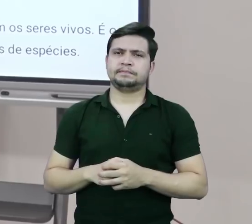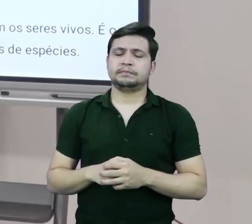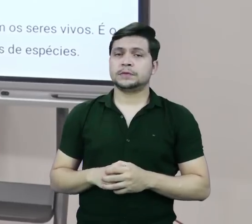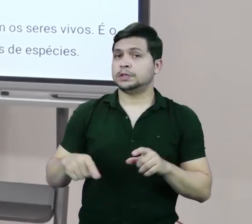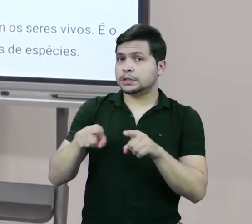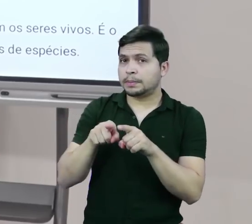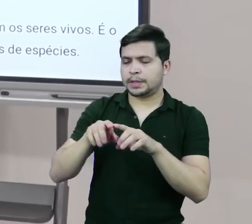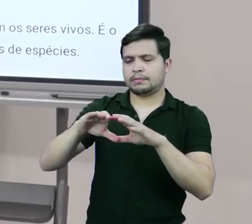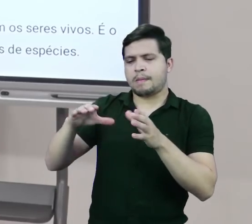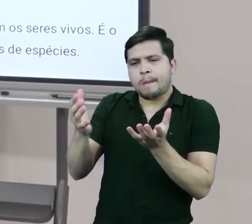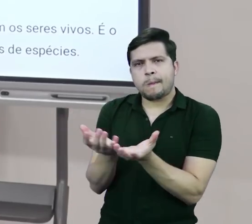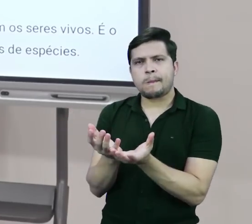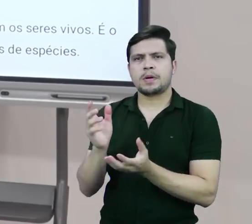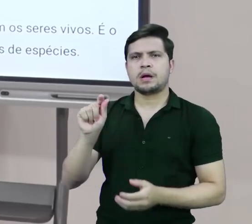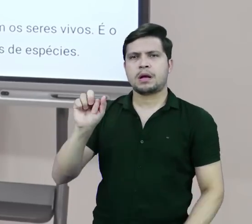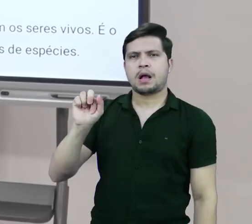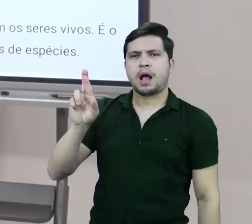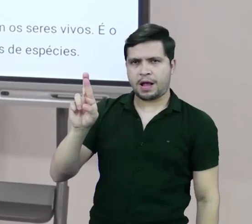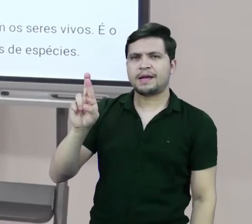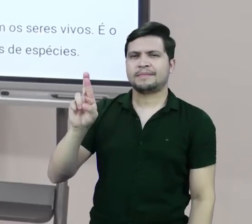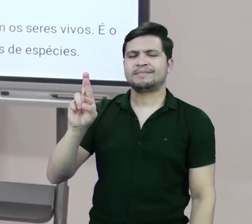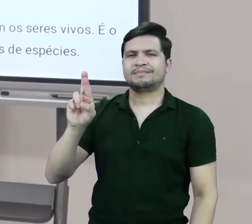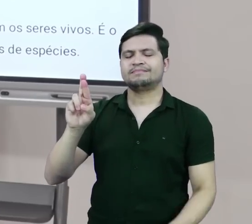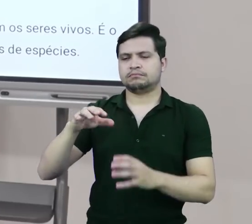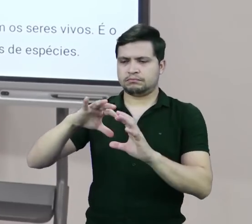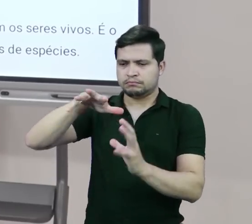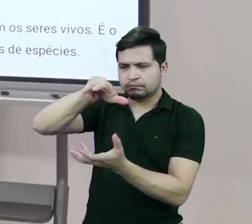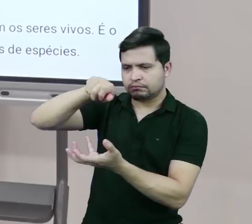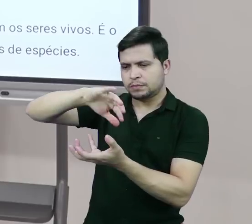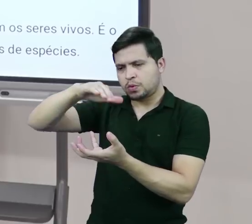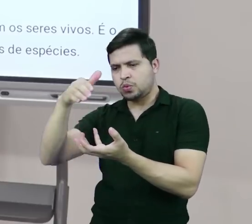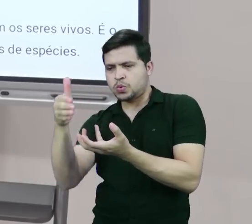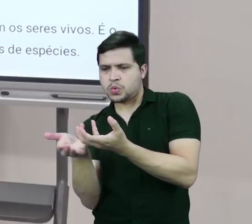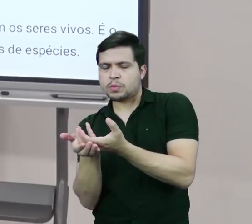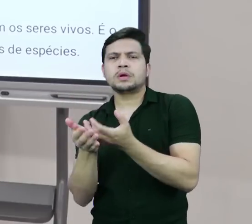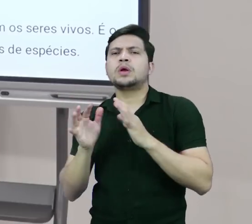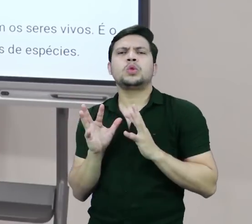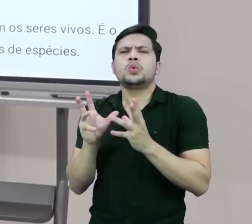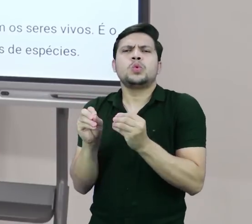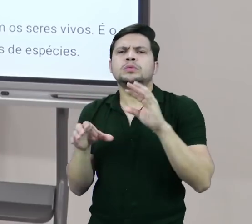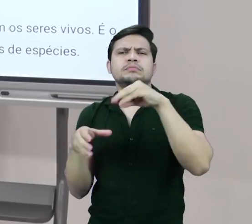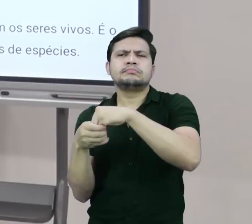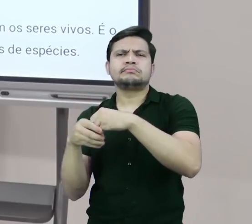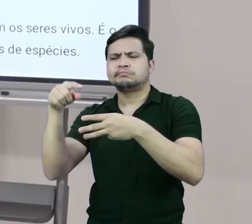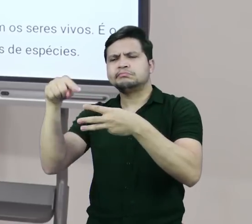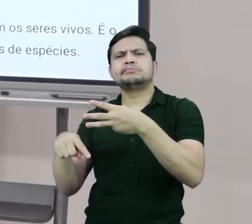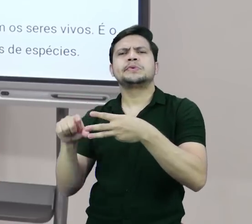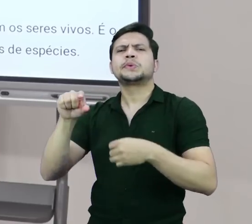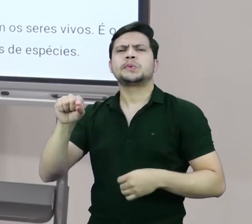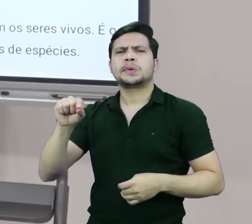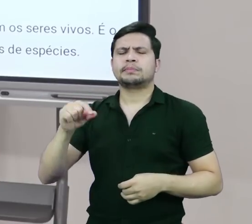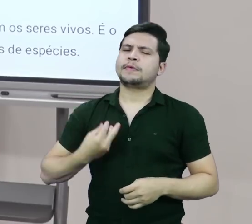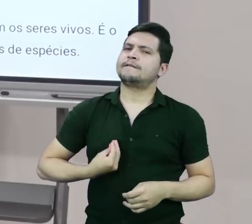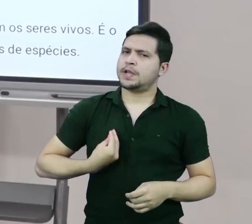a atmosfera, o ar. Todos esses estratos, eles vão conter, né, neles os seres vivos. E